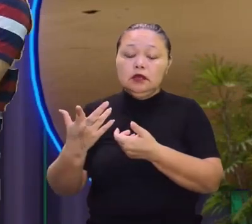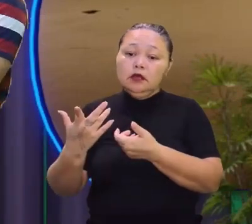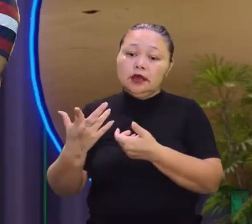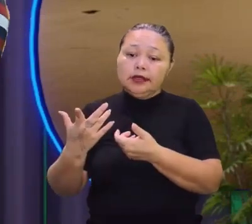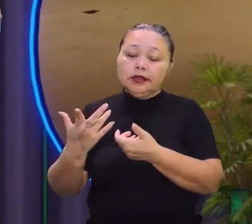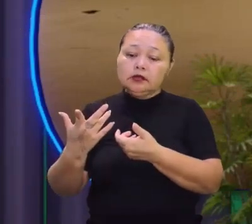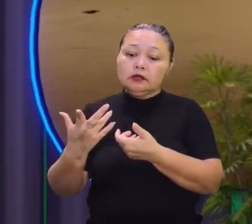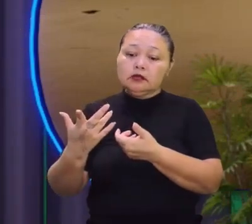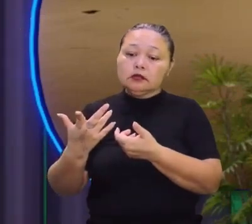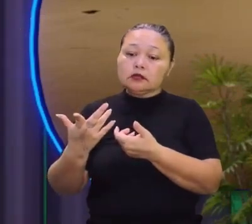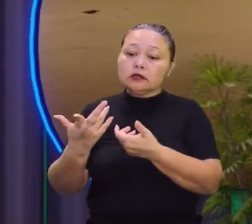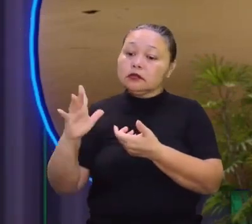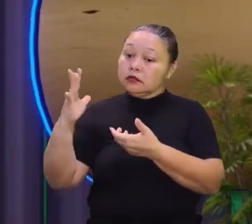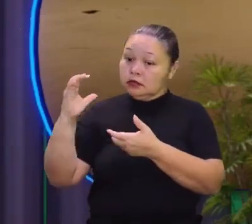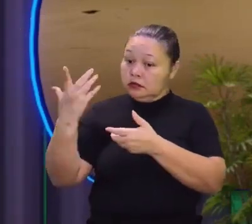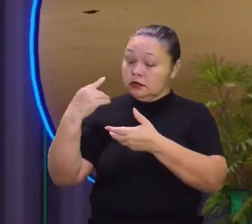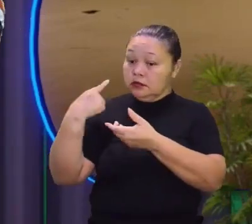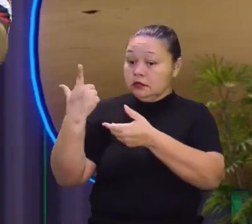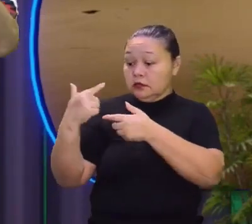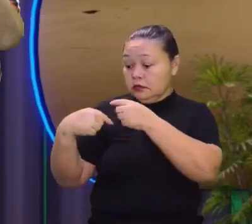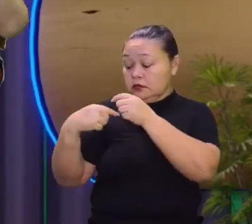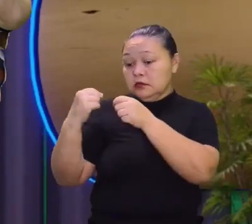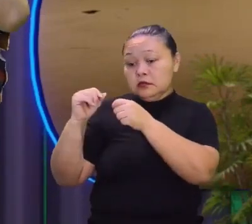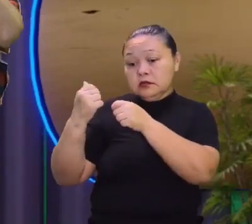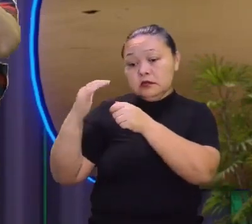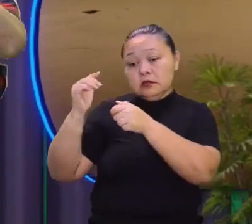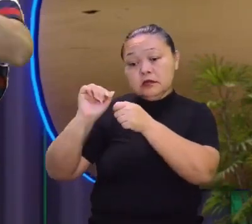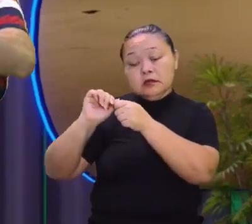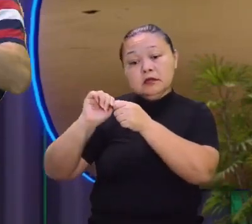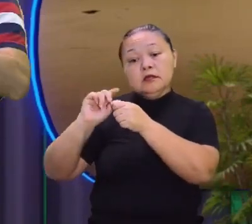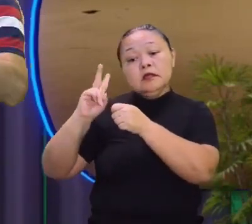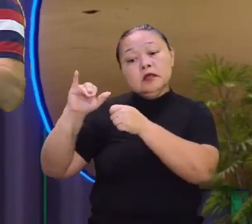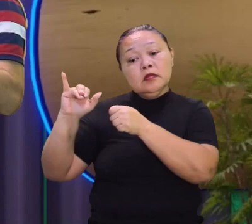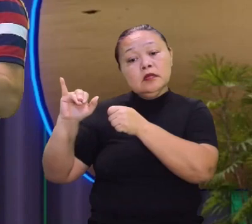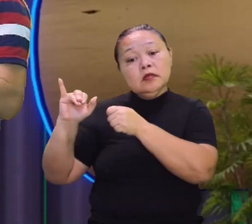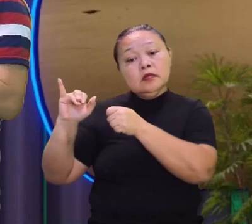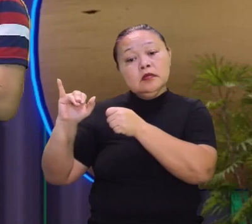essas ações científicas